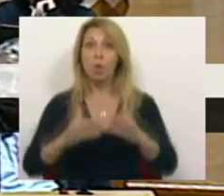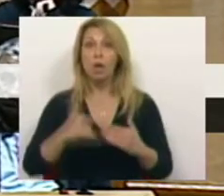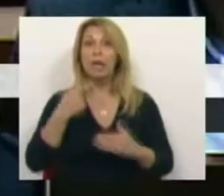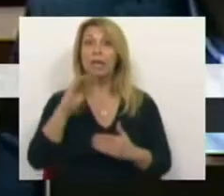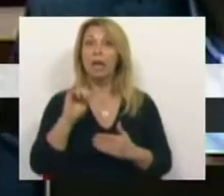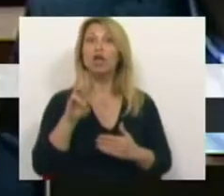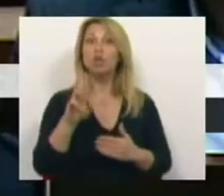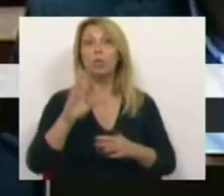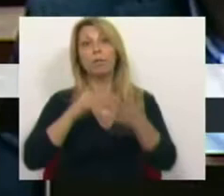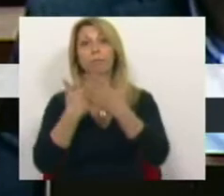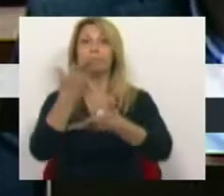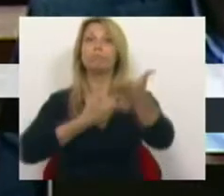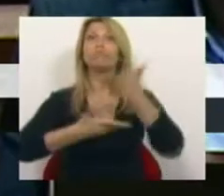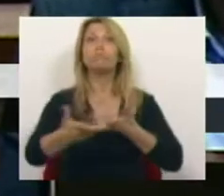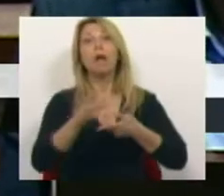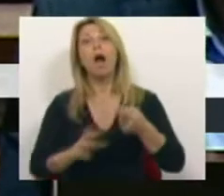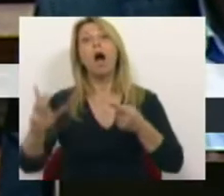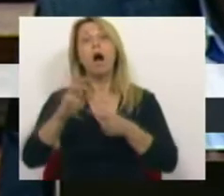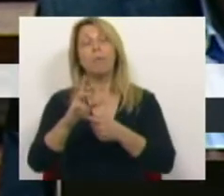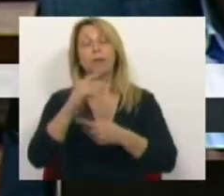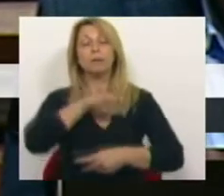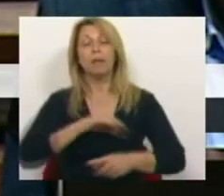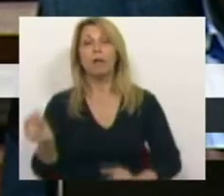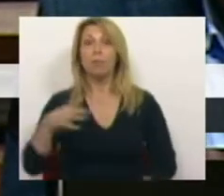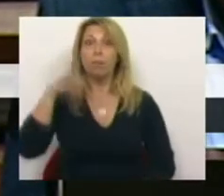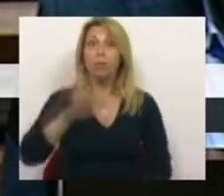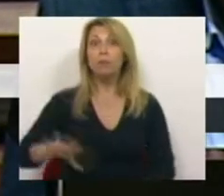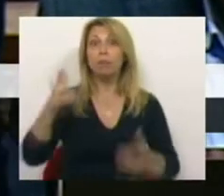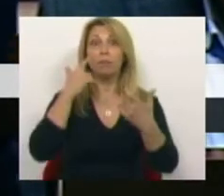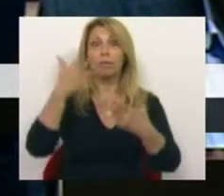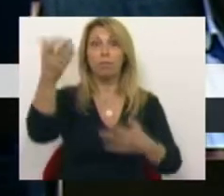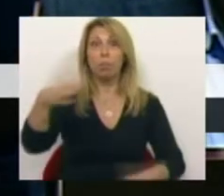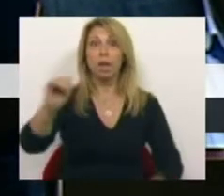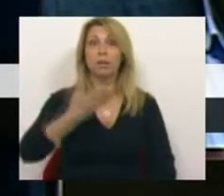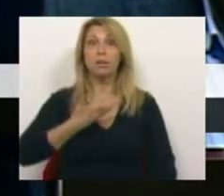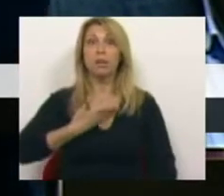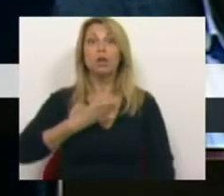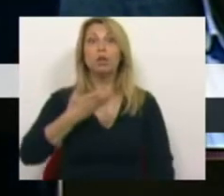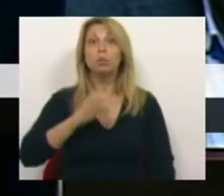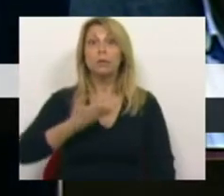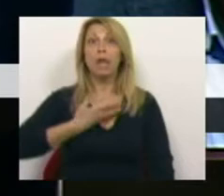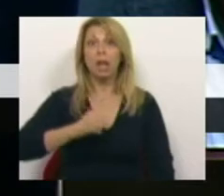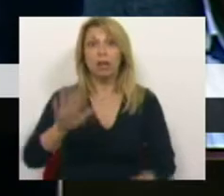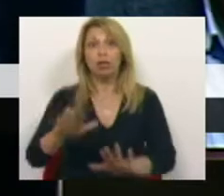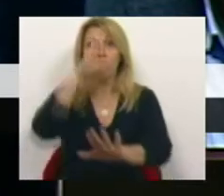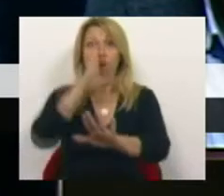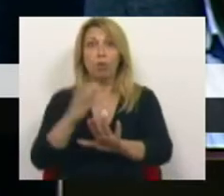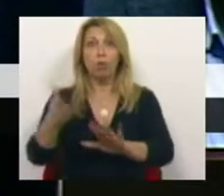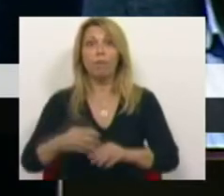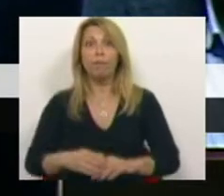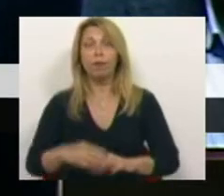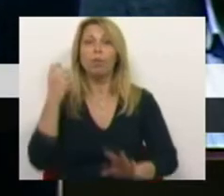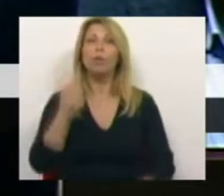TSU como contrapartida ao aumento do salário mínimo nacional foi o PSD e o CDS quando estavam no governo. O